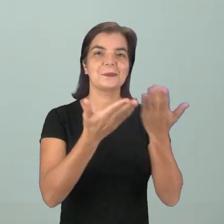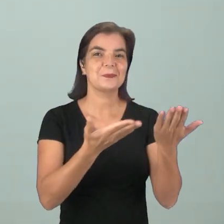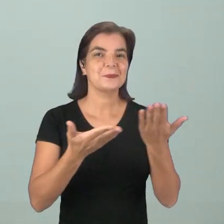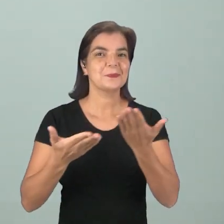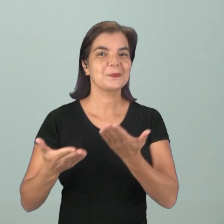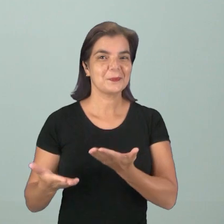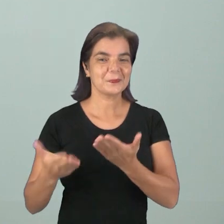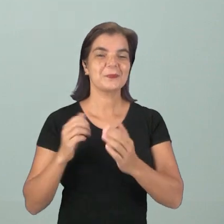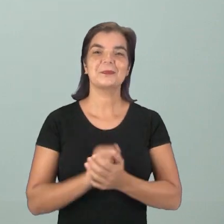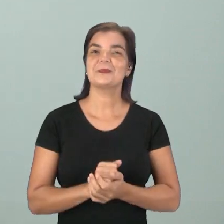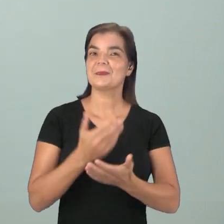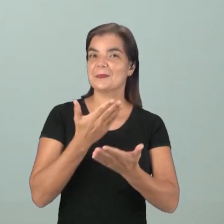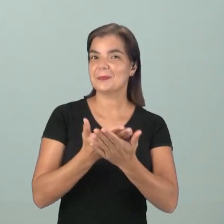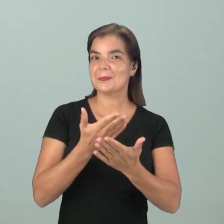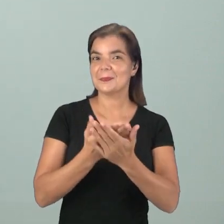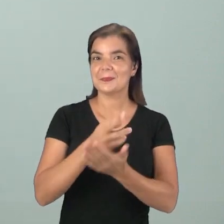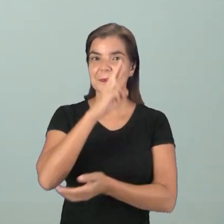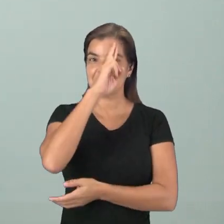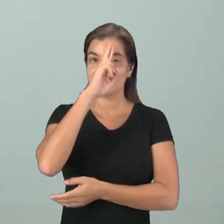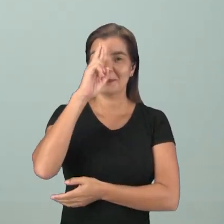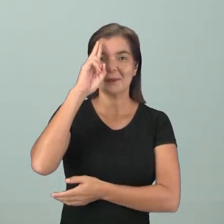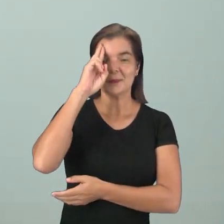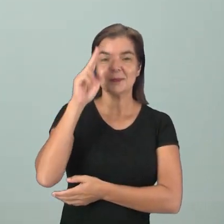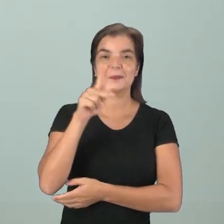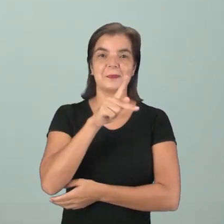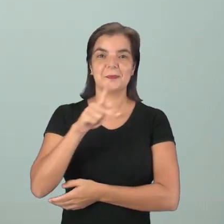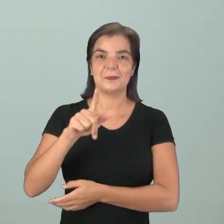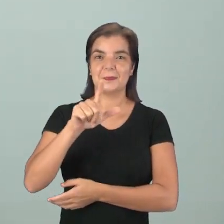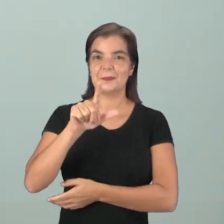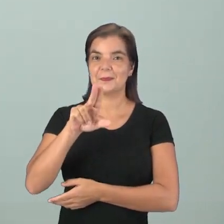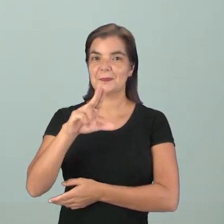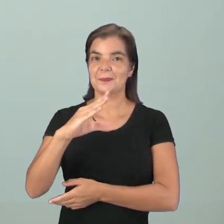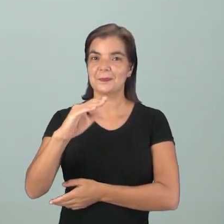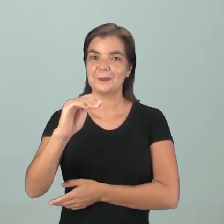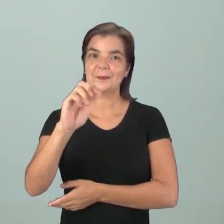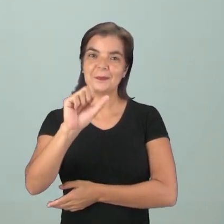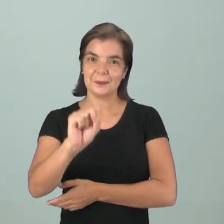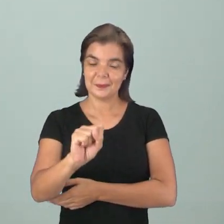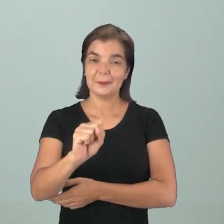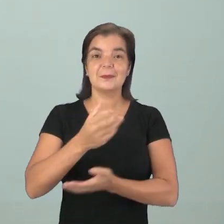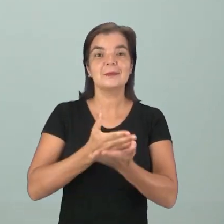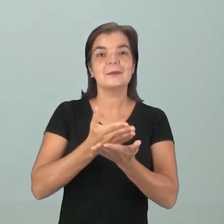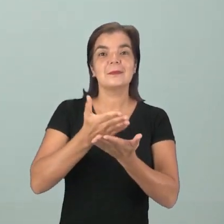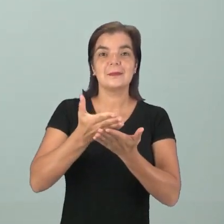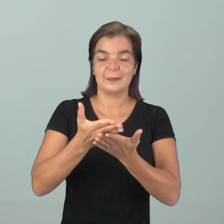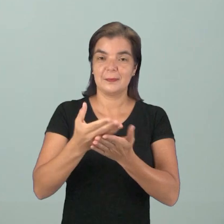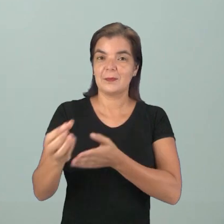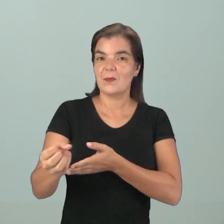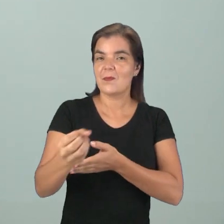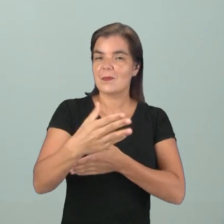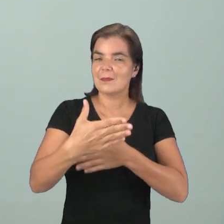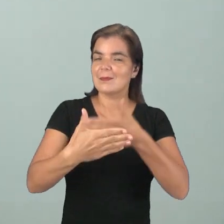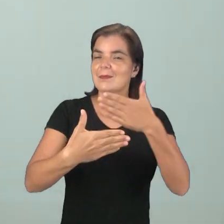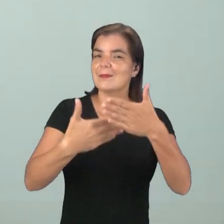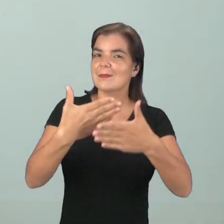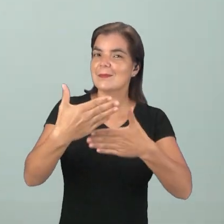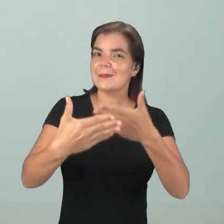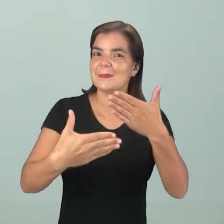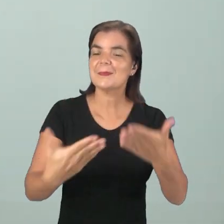sejam muito bem-vindos a mais uma aula de História. Eu sou o professor Lucas e vamos dar início a uma nova